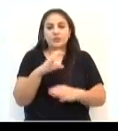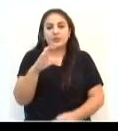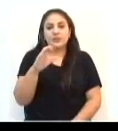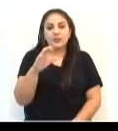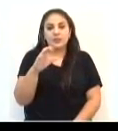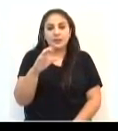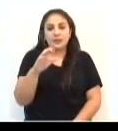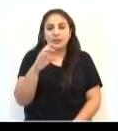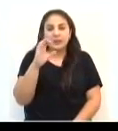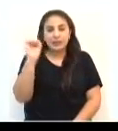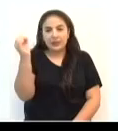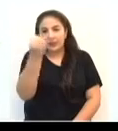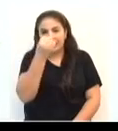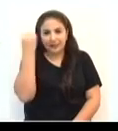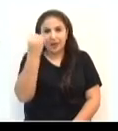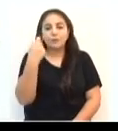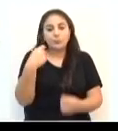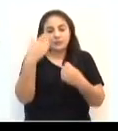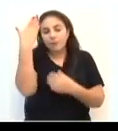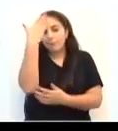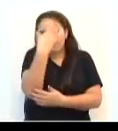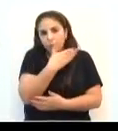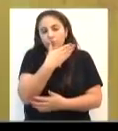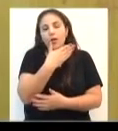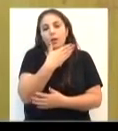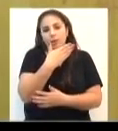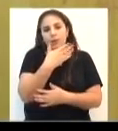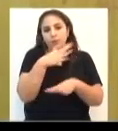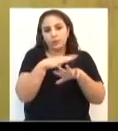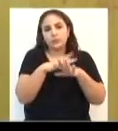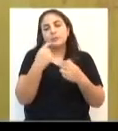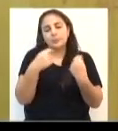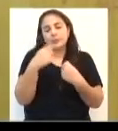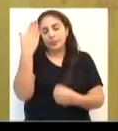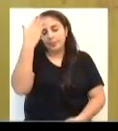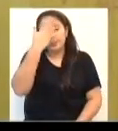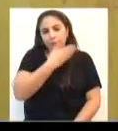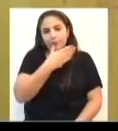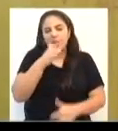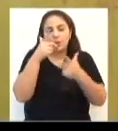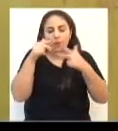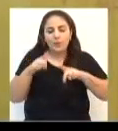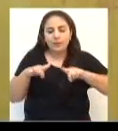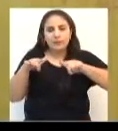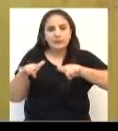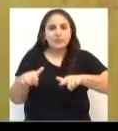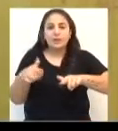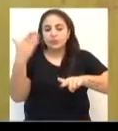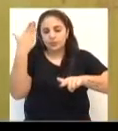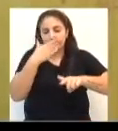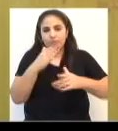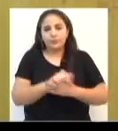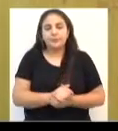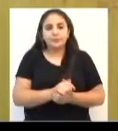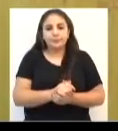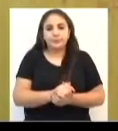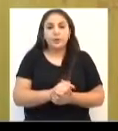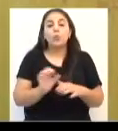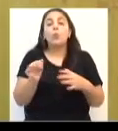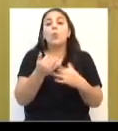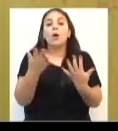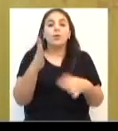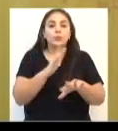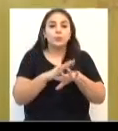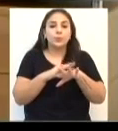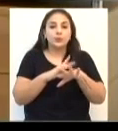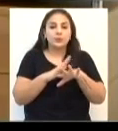comprovar a doença, então, com alguma receita? Precisa haver uma receita, uma comprovação, um atestado ou uma receita comprova. Quais são as doenças,